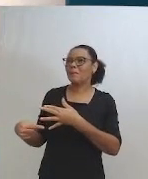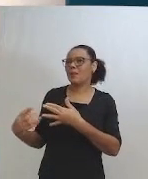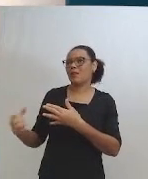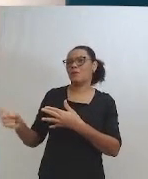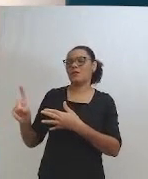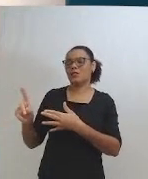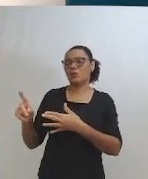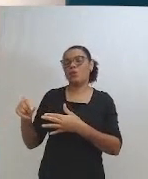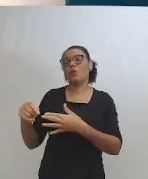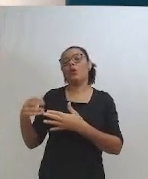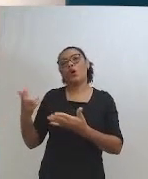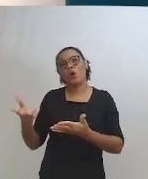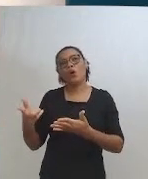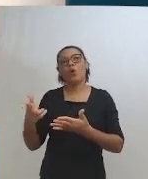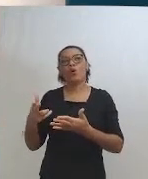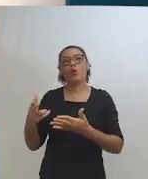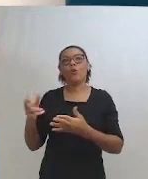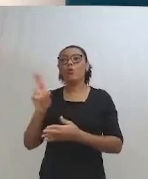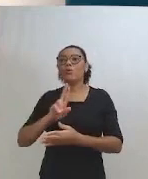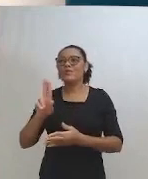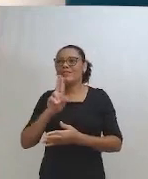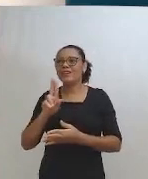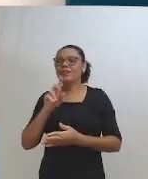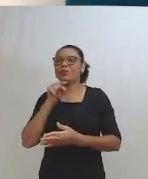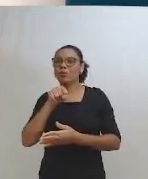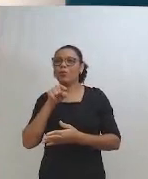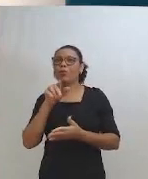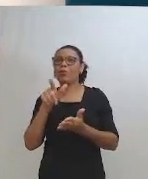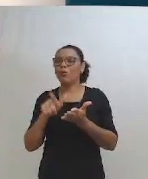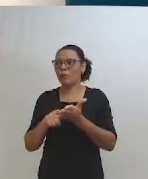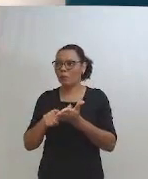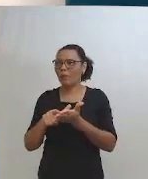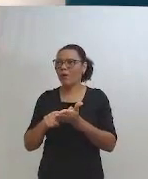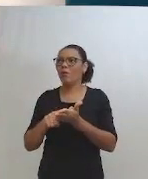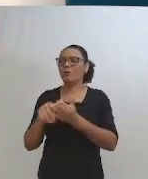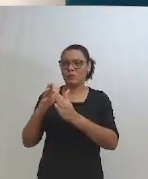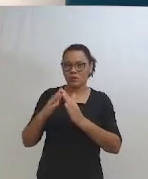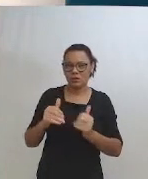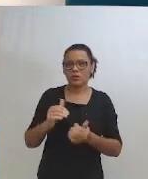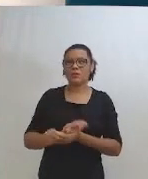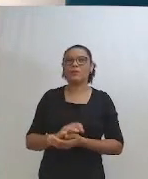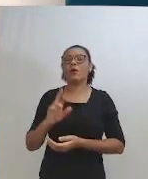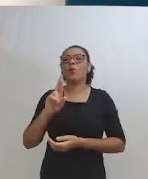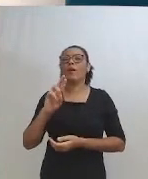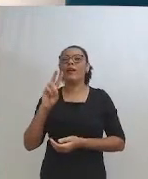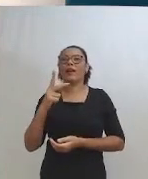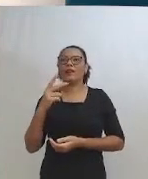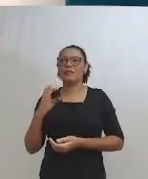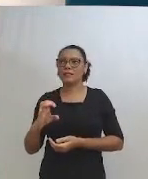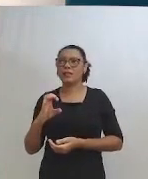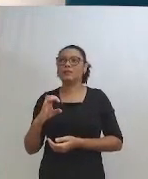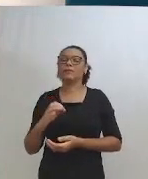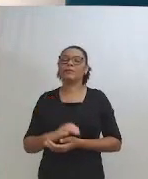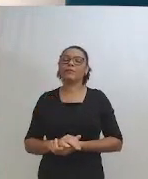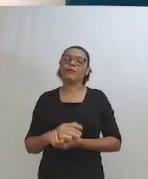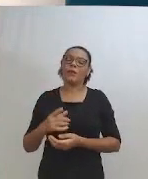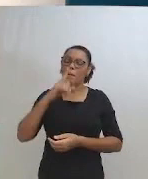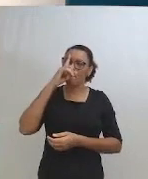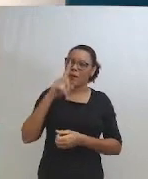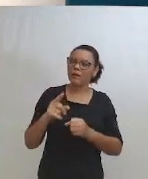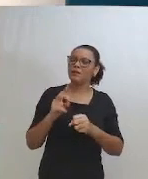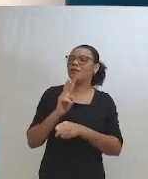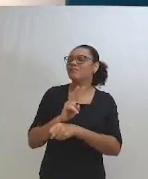aqui, o ministro relator em sede de RHC confere liminar a ambos os